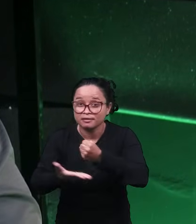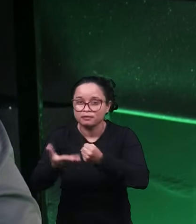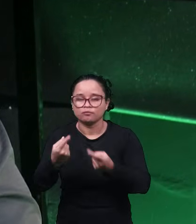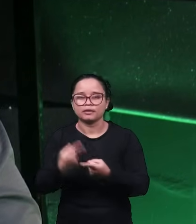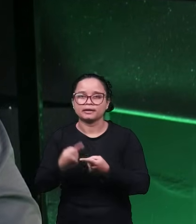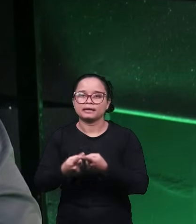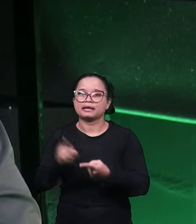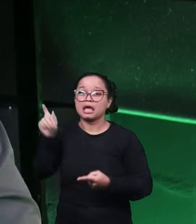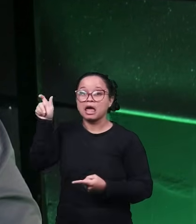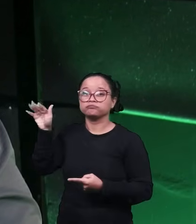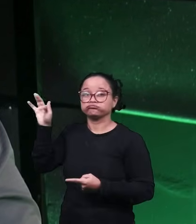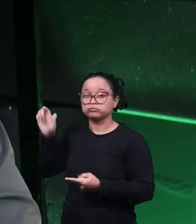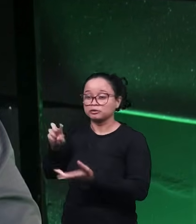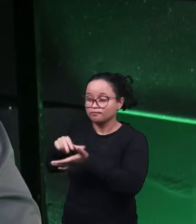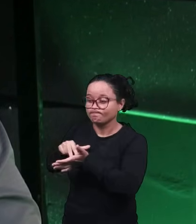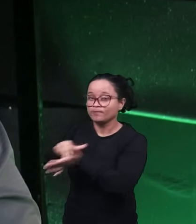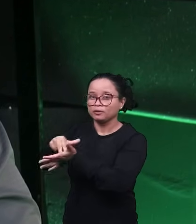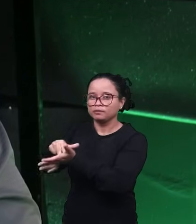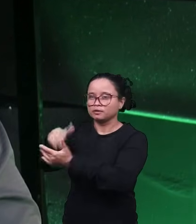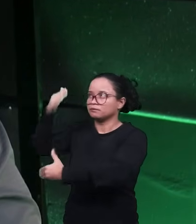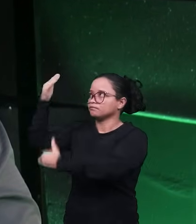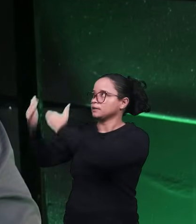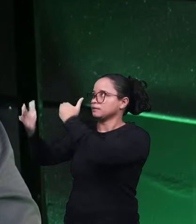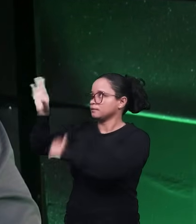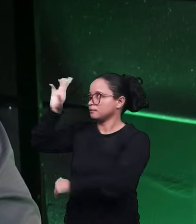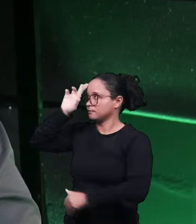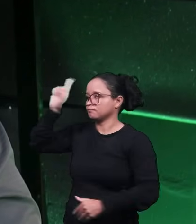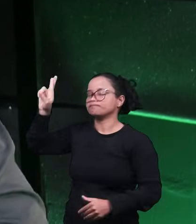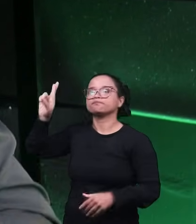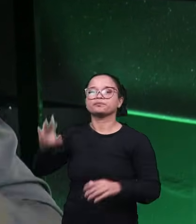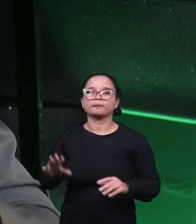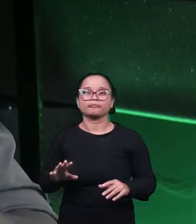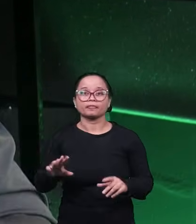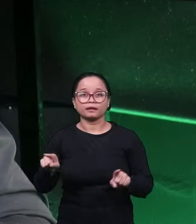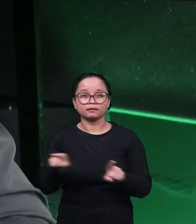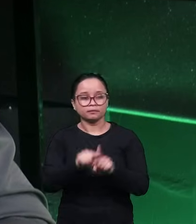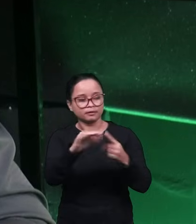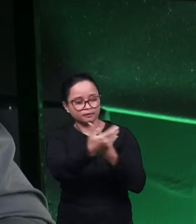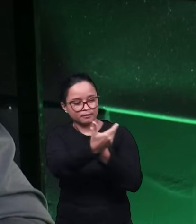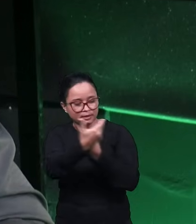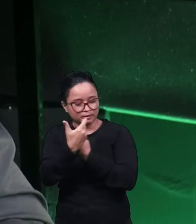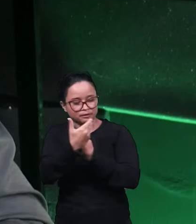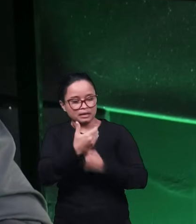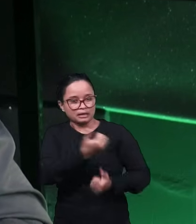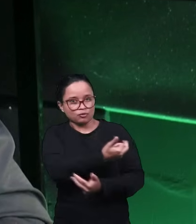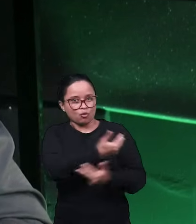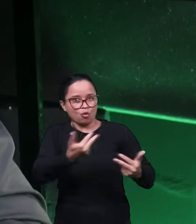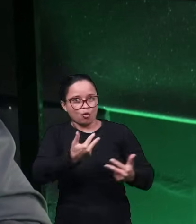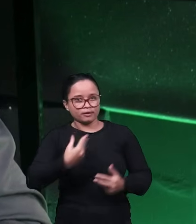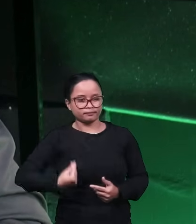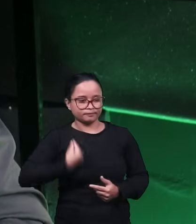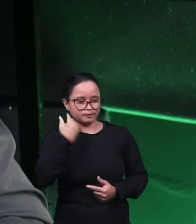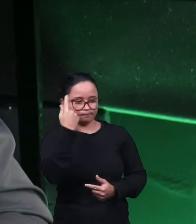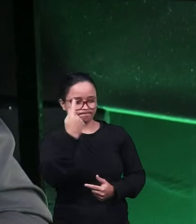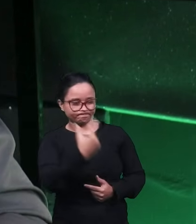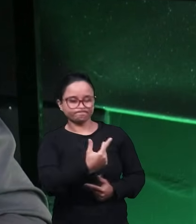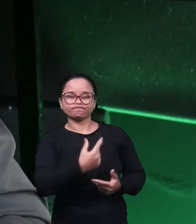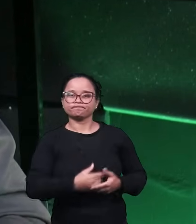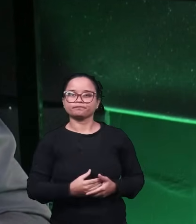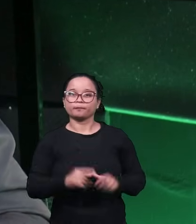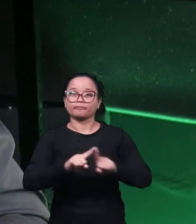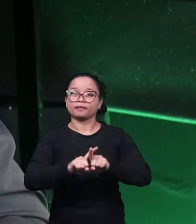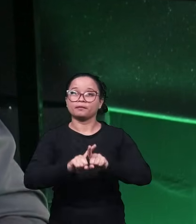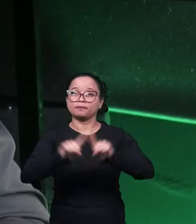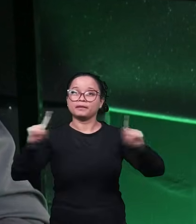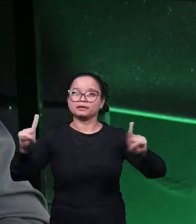nos mantém firmes na presença do Senhor, imunes das coisas dessa vida, mas